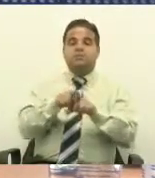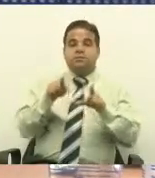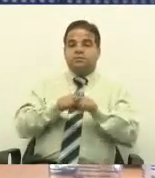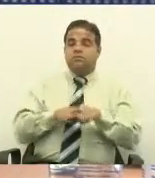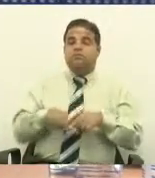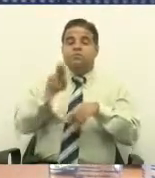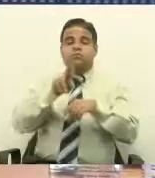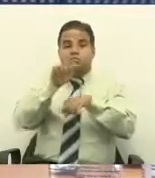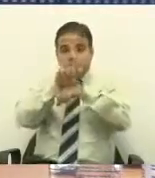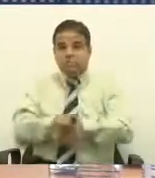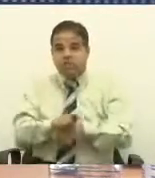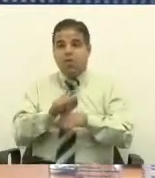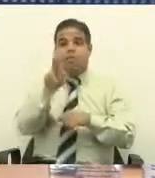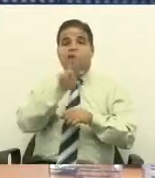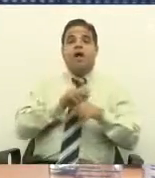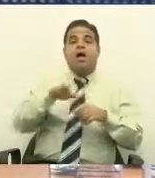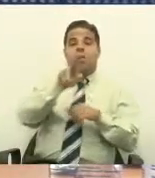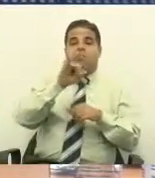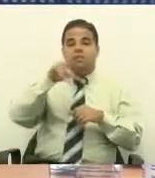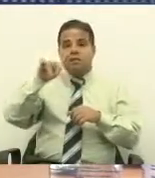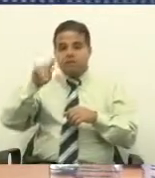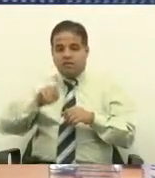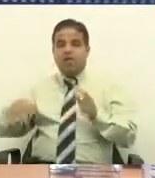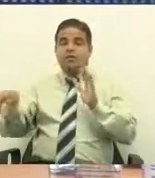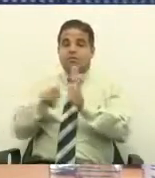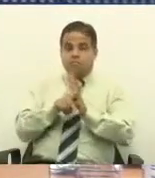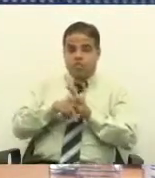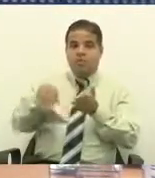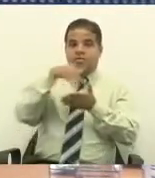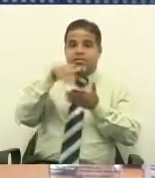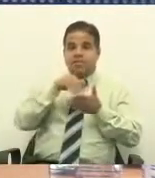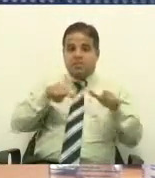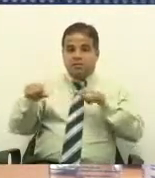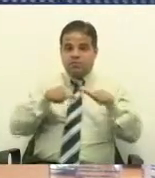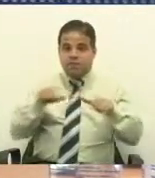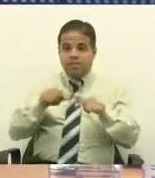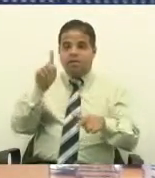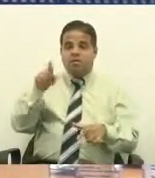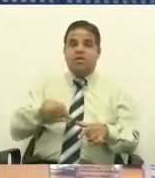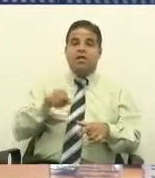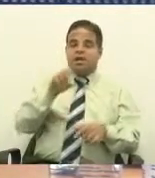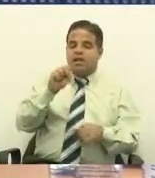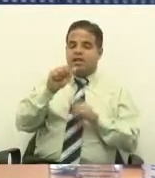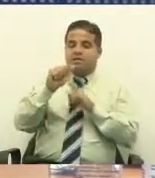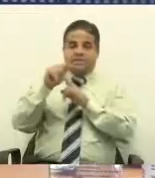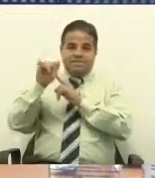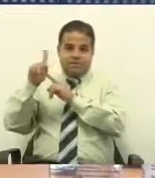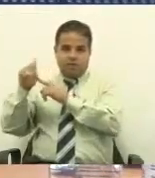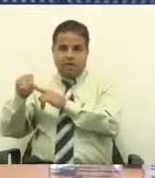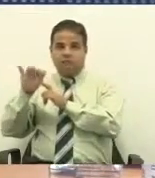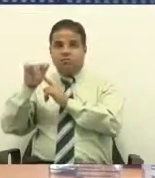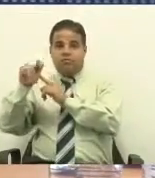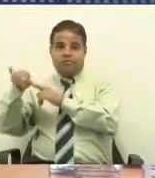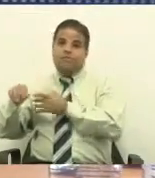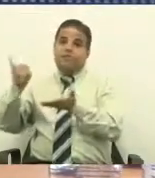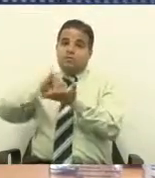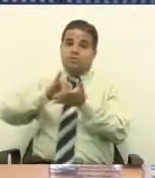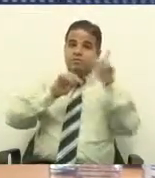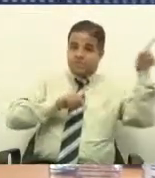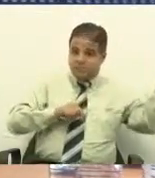termos de gestão para a unidade da própria Secretaria do Trabalho, que é na Salgado Filho Centro. Então, nós deixamos de